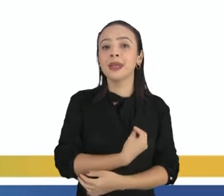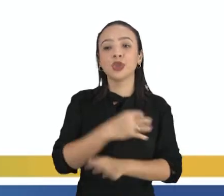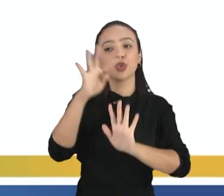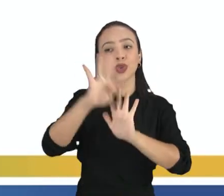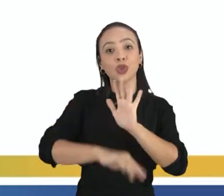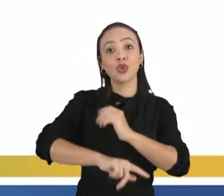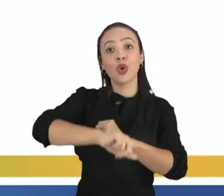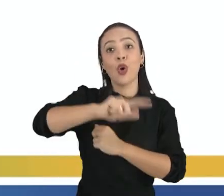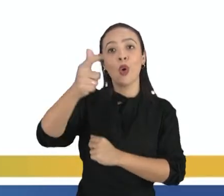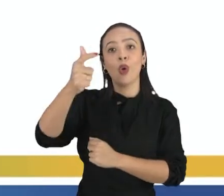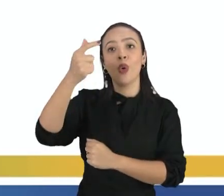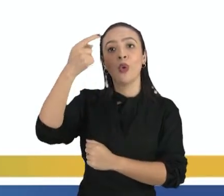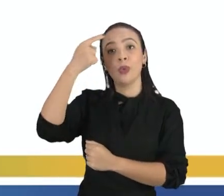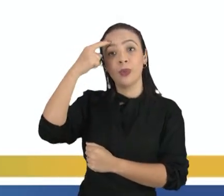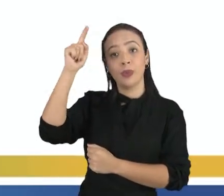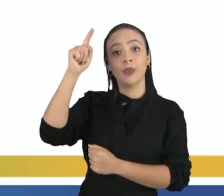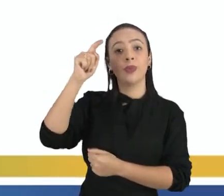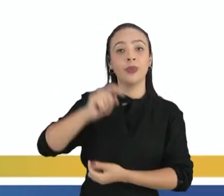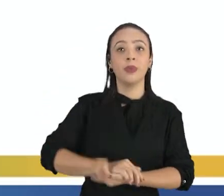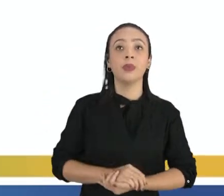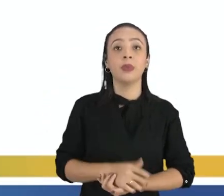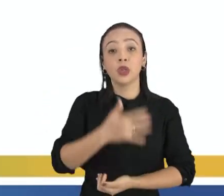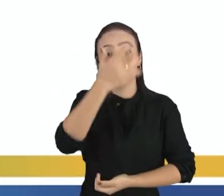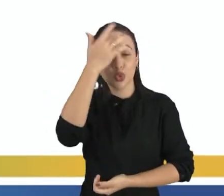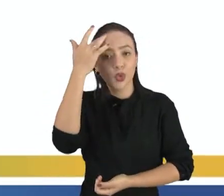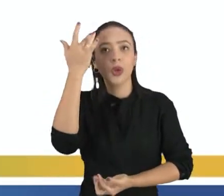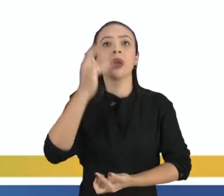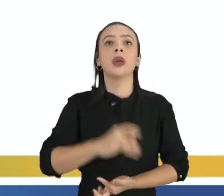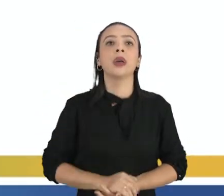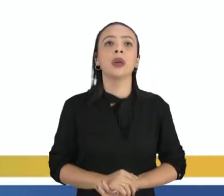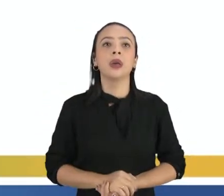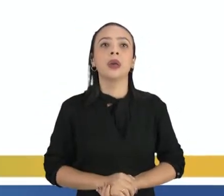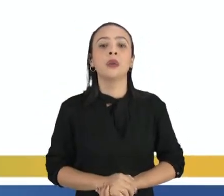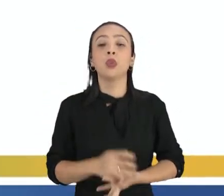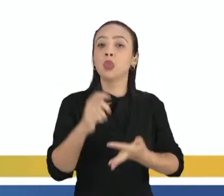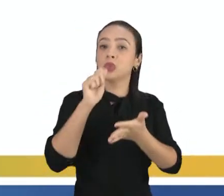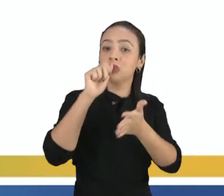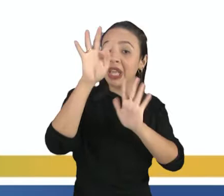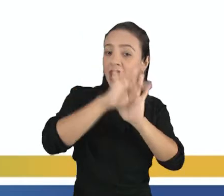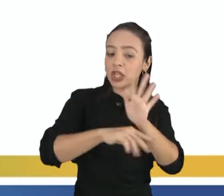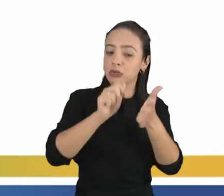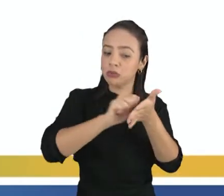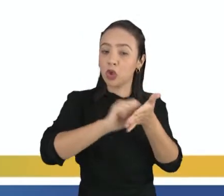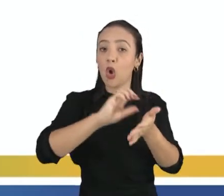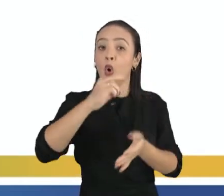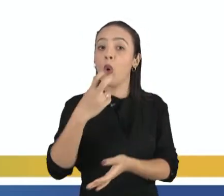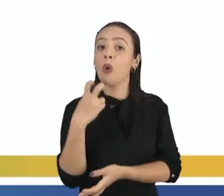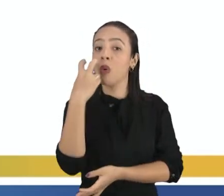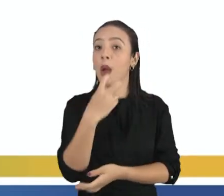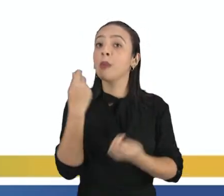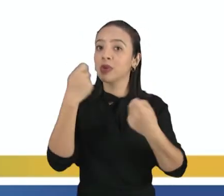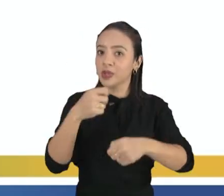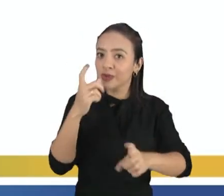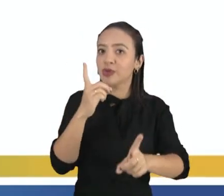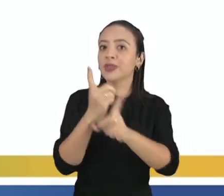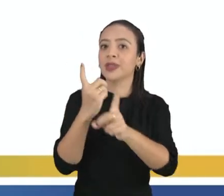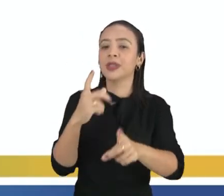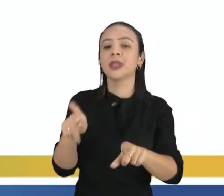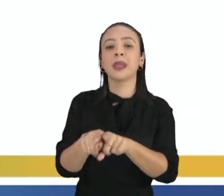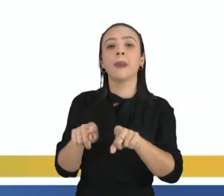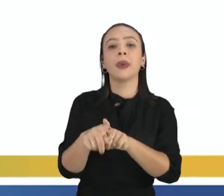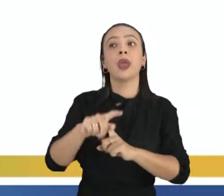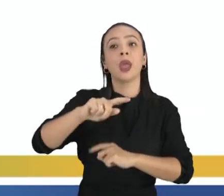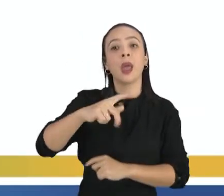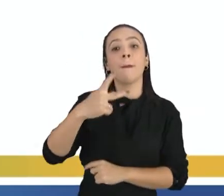outra voz. Então, dentro de um texto escrito ou oralizado, você vai perceber indícios da polifonia. Aí, quais são